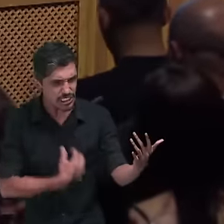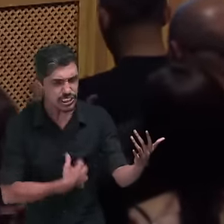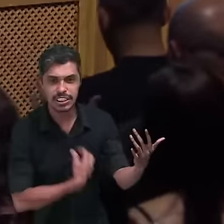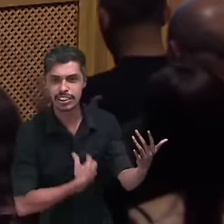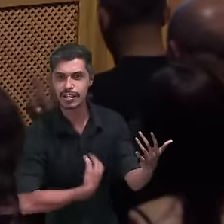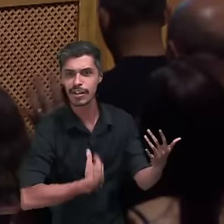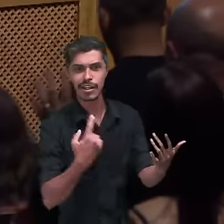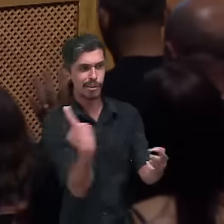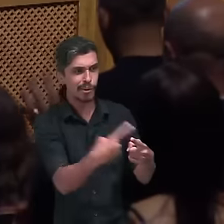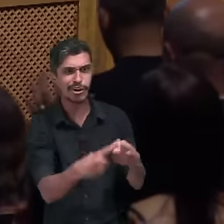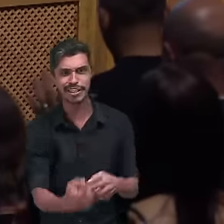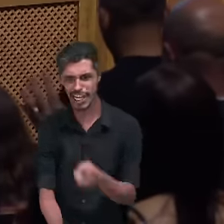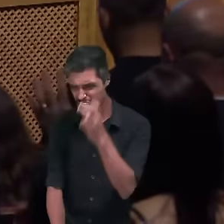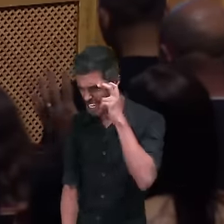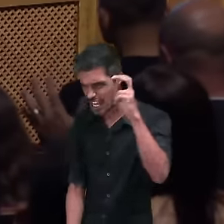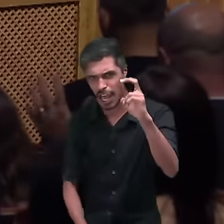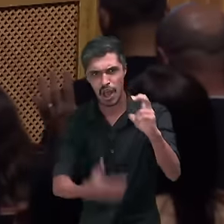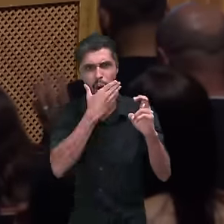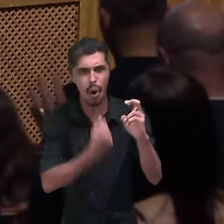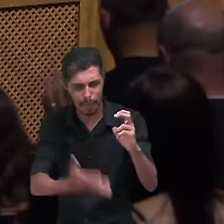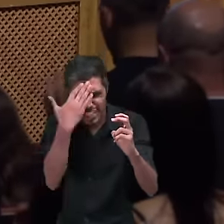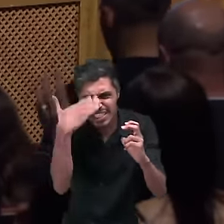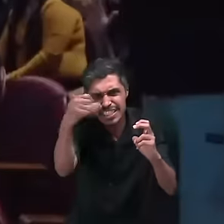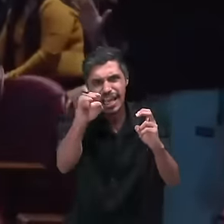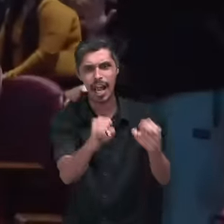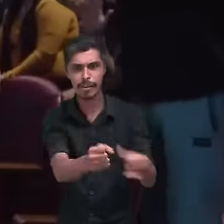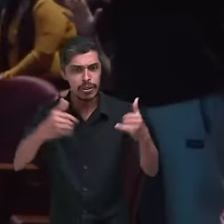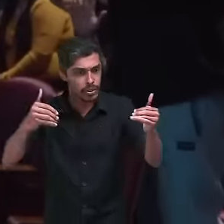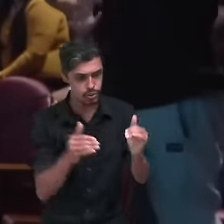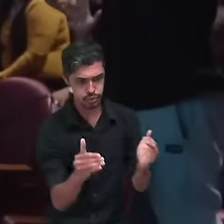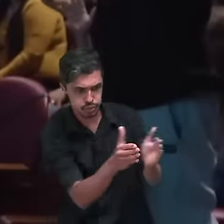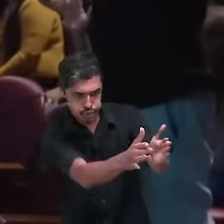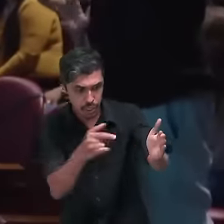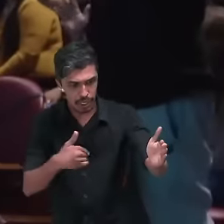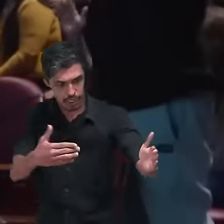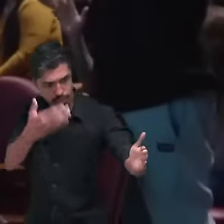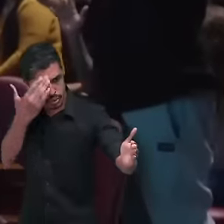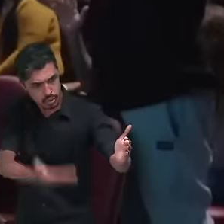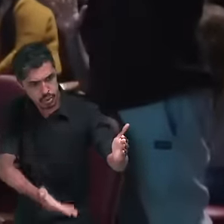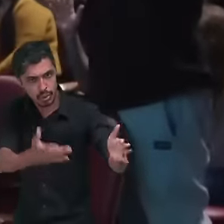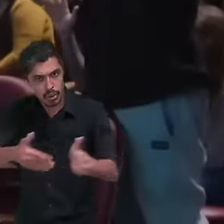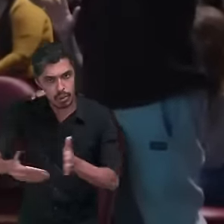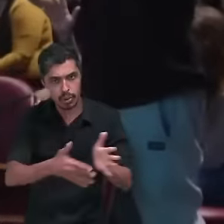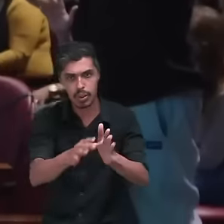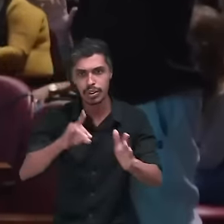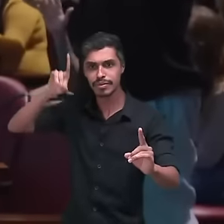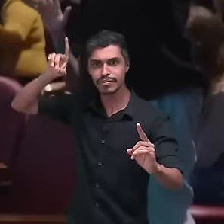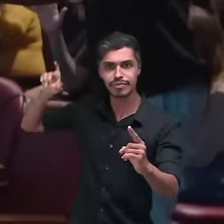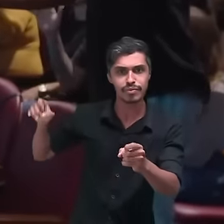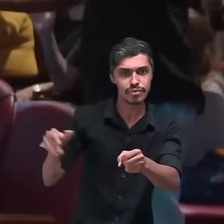de sabiduría, que el hombre inteligente iba a doblar su joelho ante la presencia del Señor. De